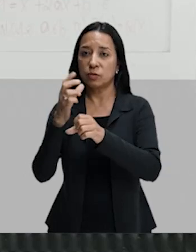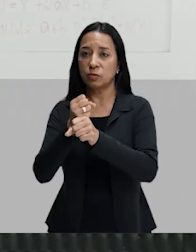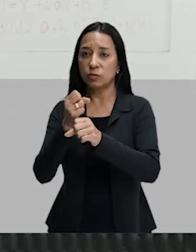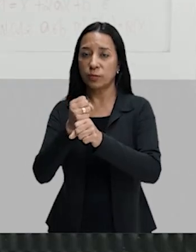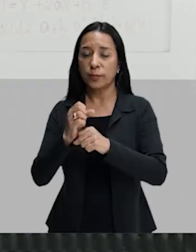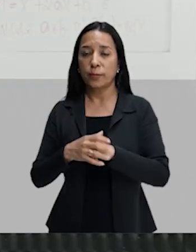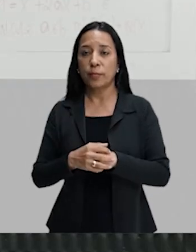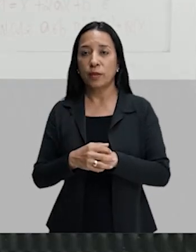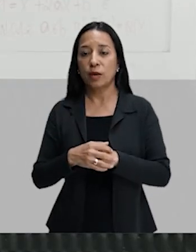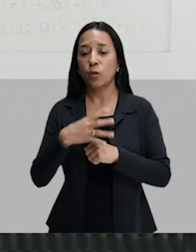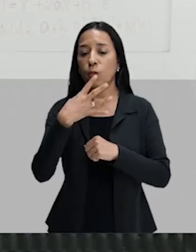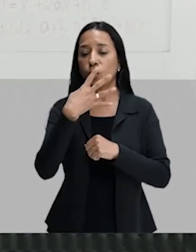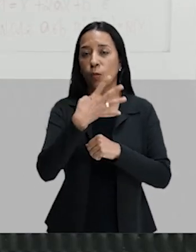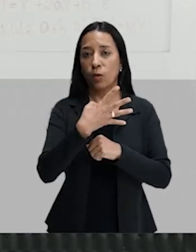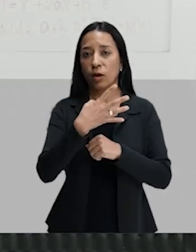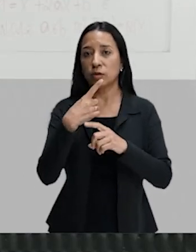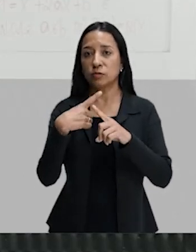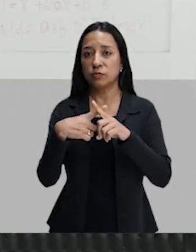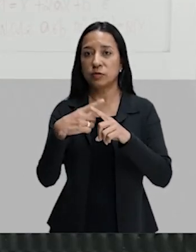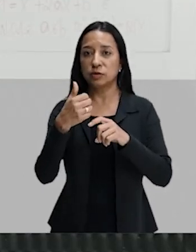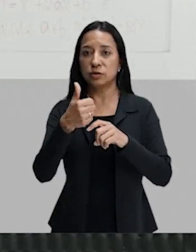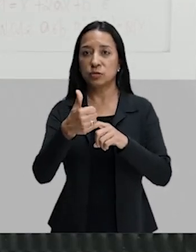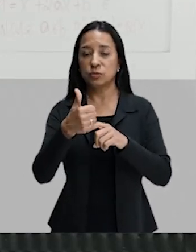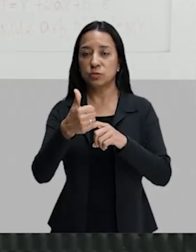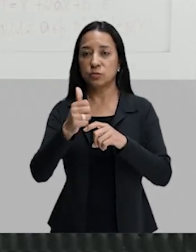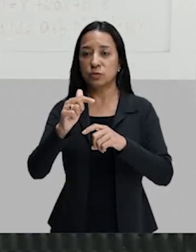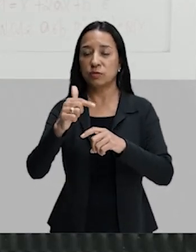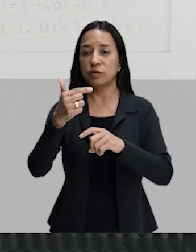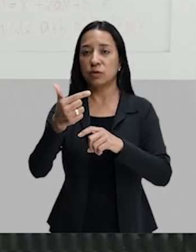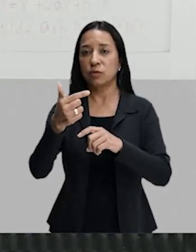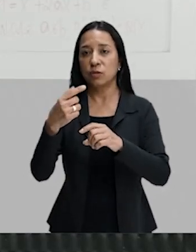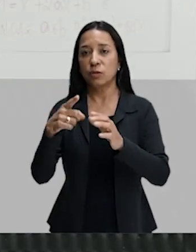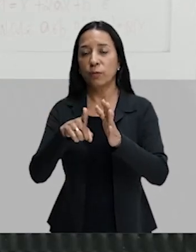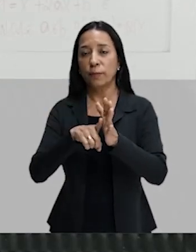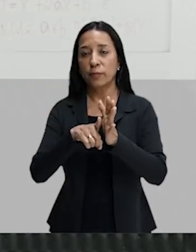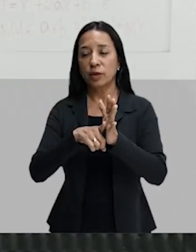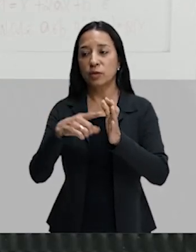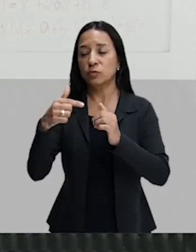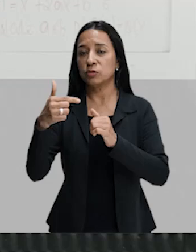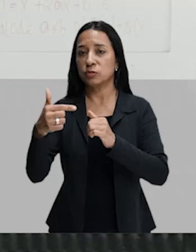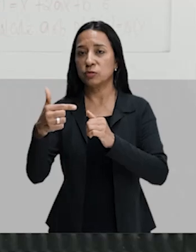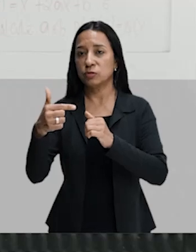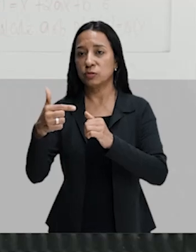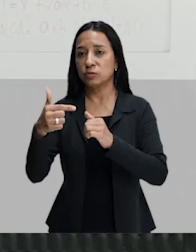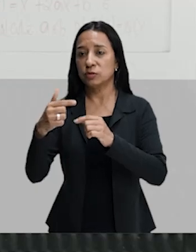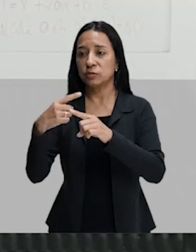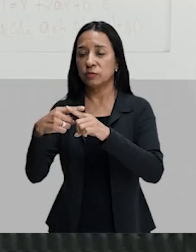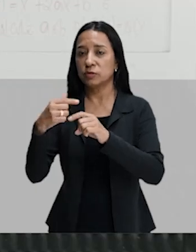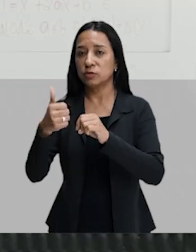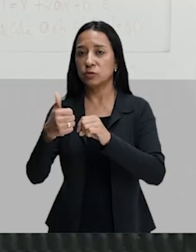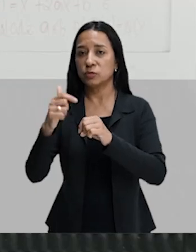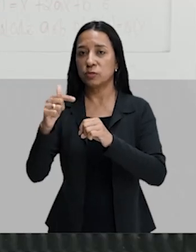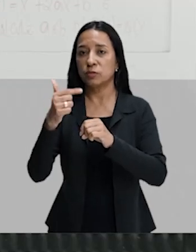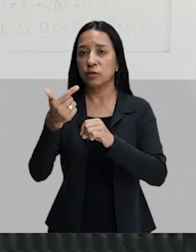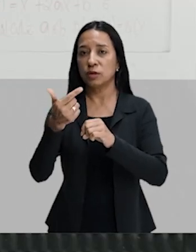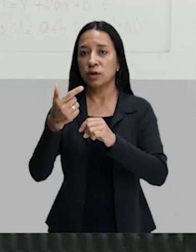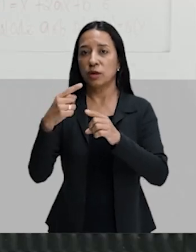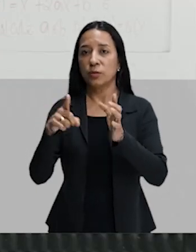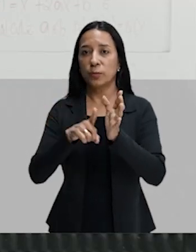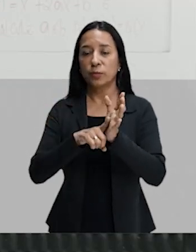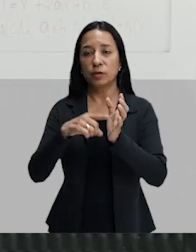ter 4 vezes 1 elevado ao cubo, menos 2 vezes 1 ao quadrado, menos